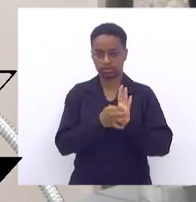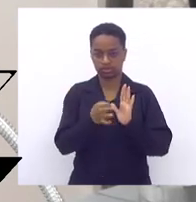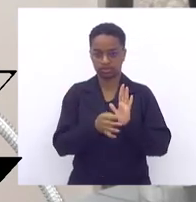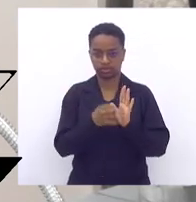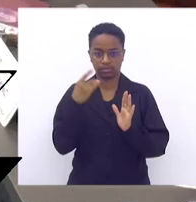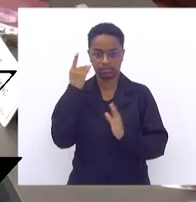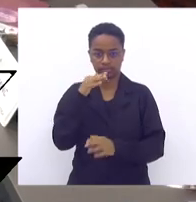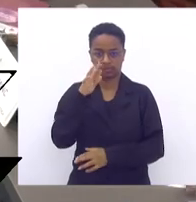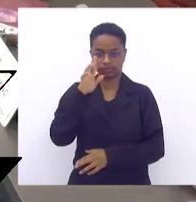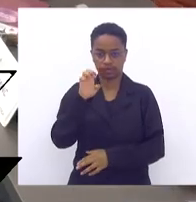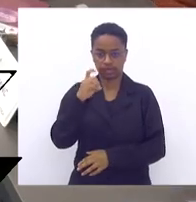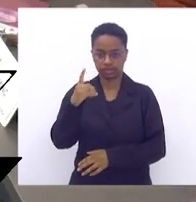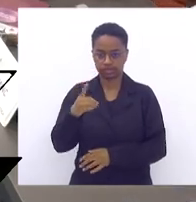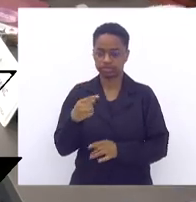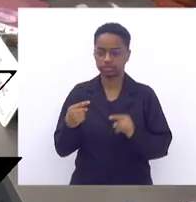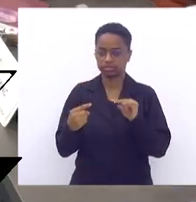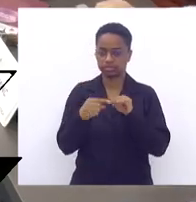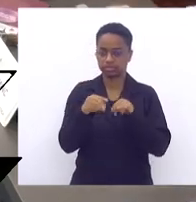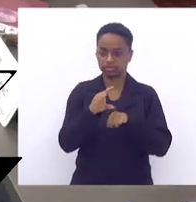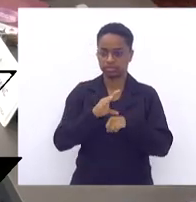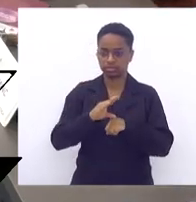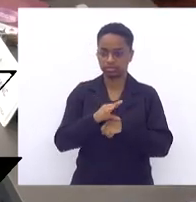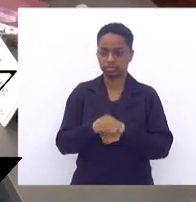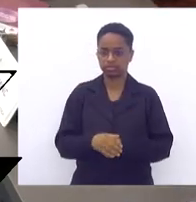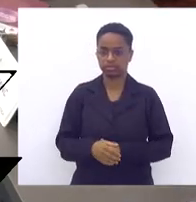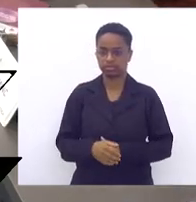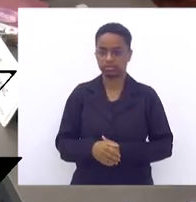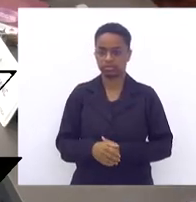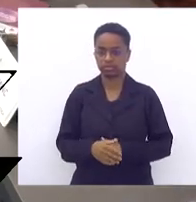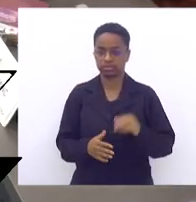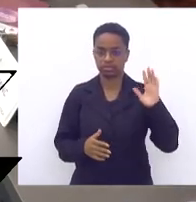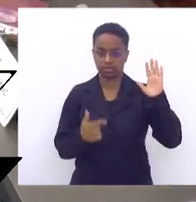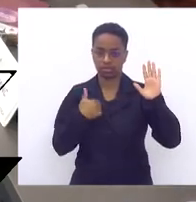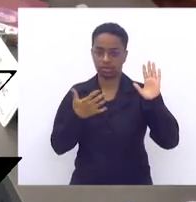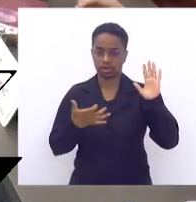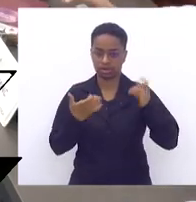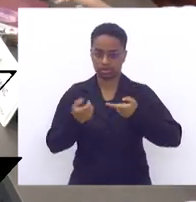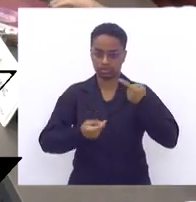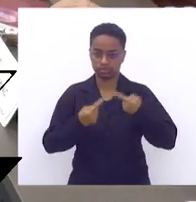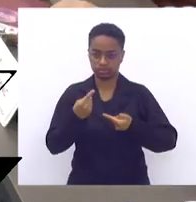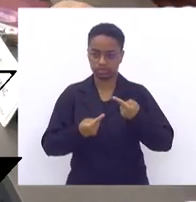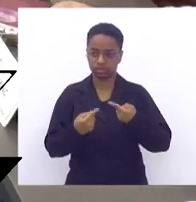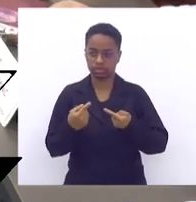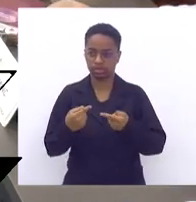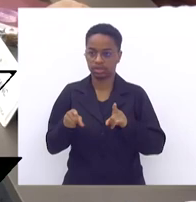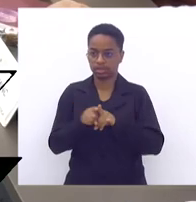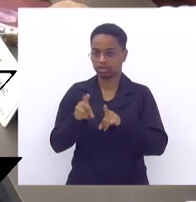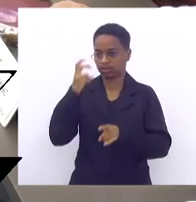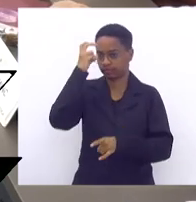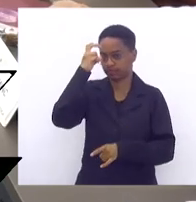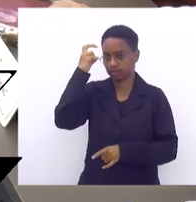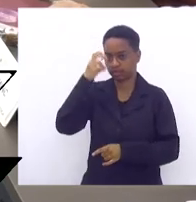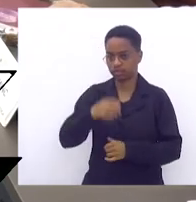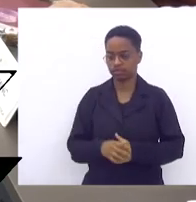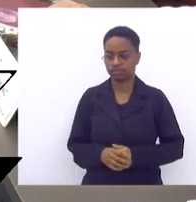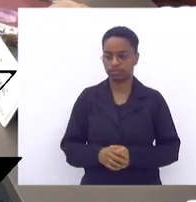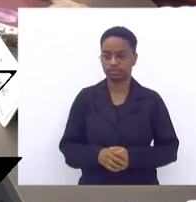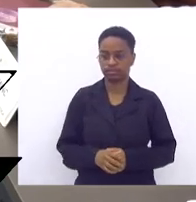pela constitucionalidade. Para discutir, presidente. Eu quero discutir também. Eu também. Para discutir. Eu posso...